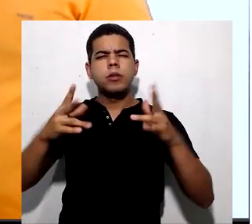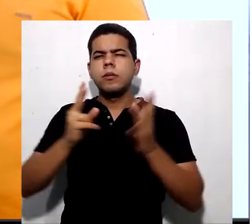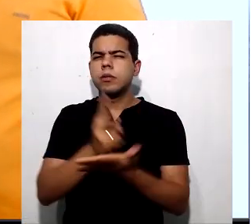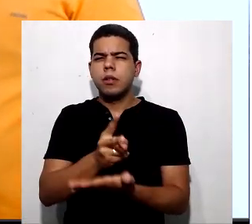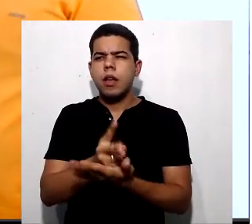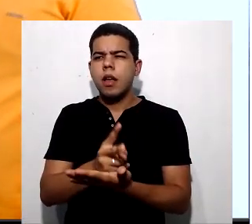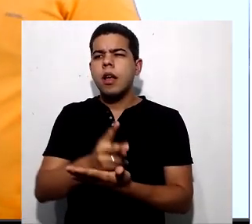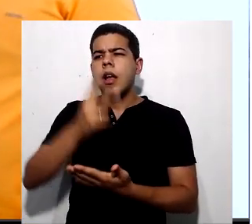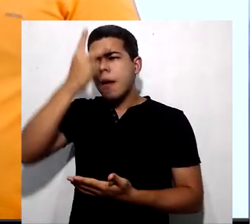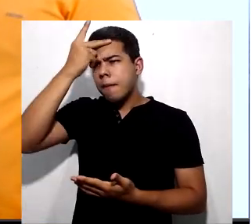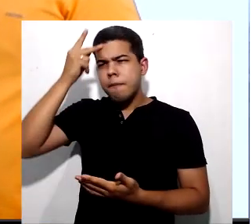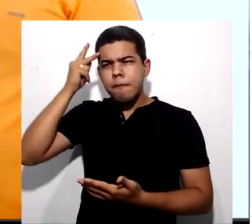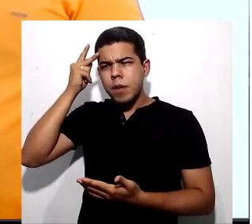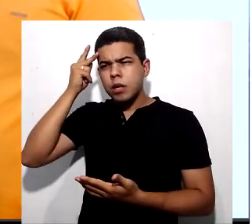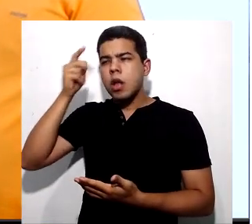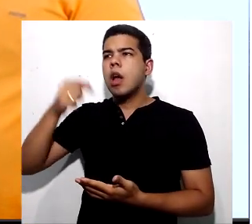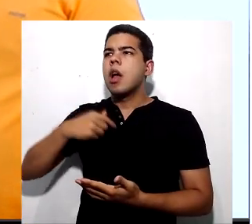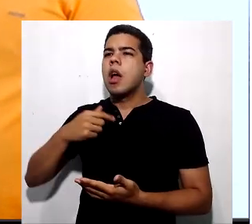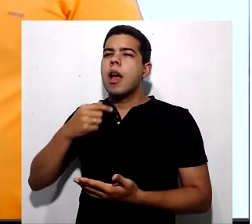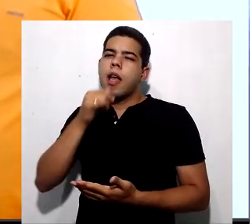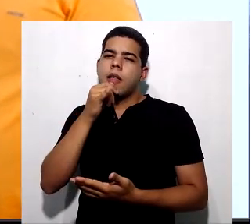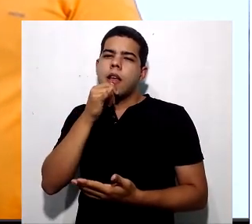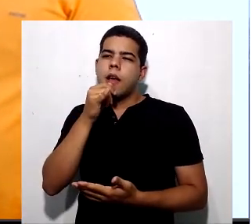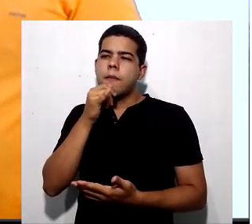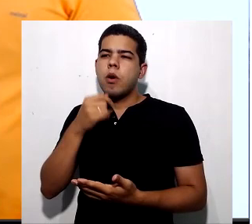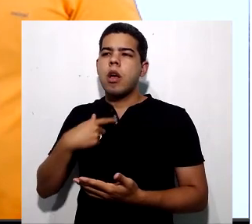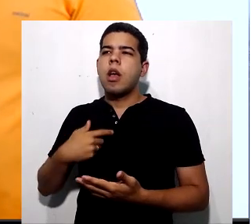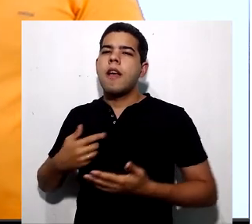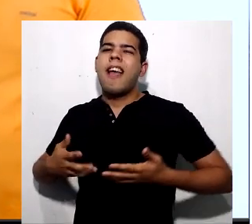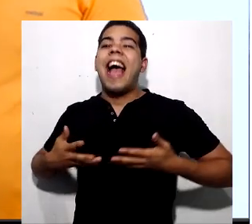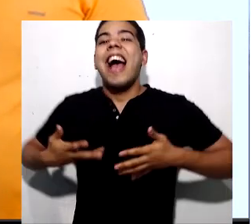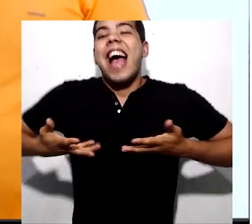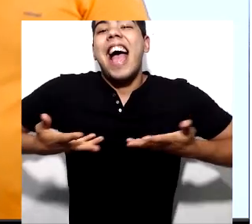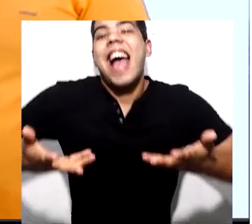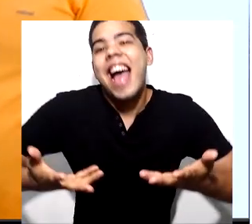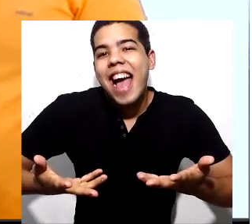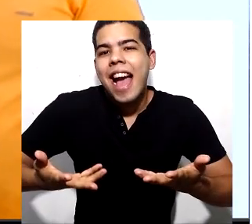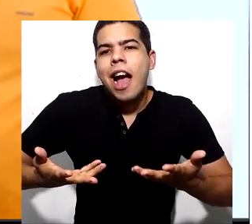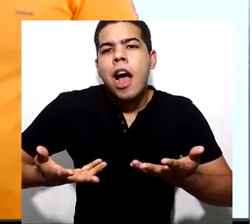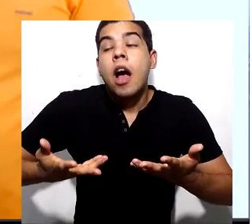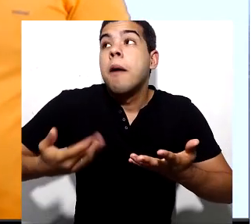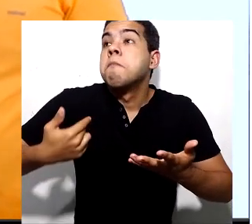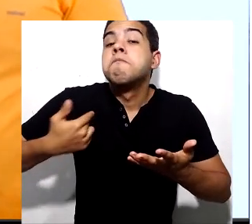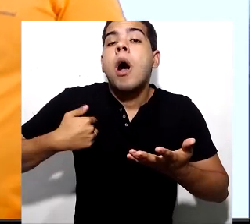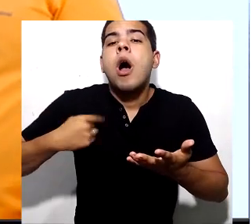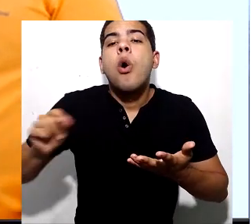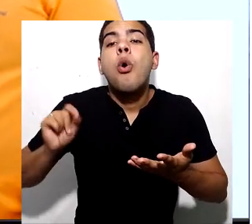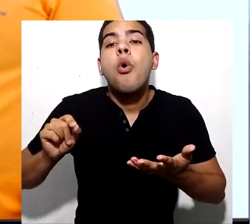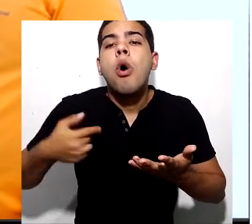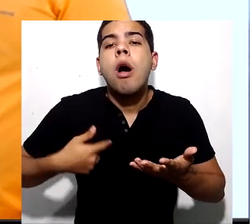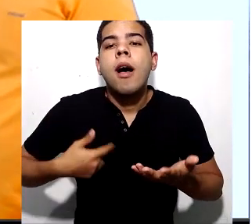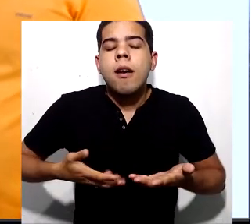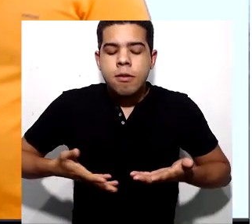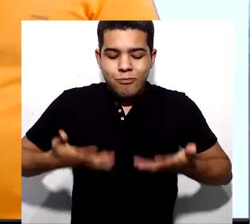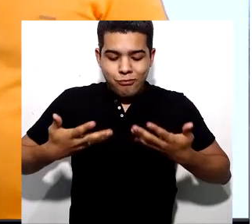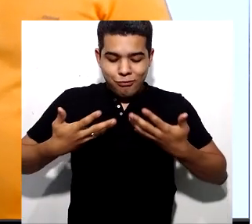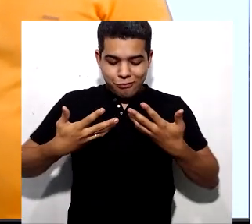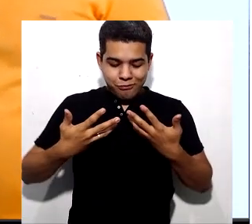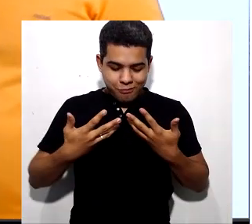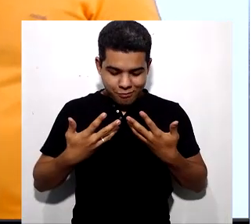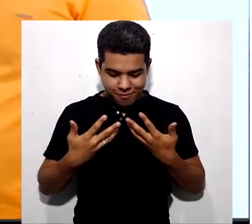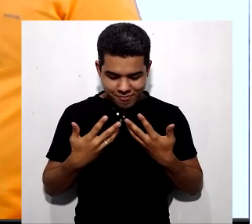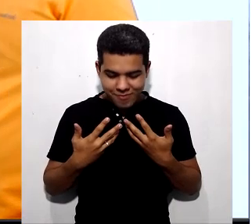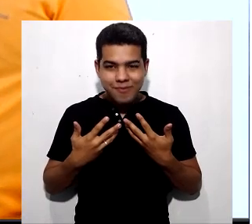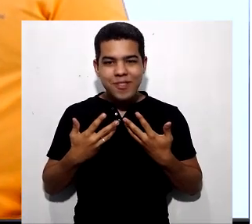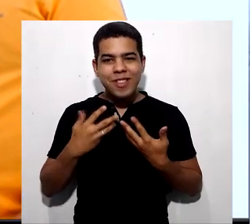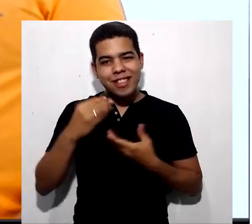para fora, eu coso para dentro. Aí você já marcou bem a questão do estilo dela, certo? Outra questão importante, Samuel, é a